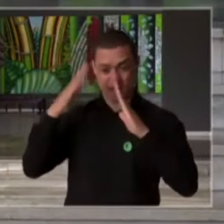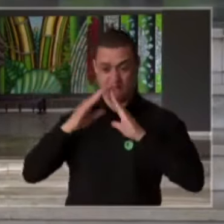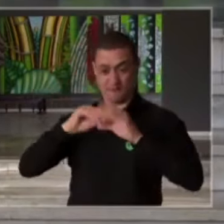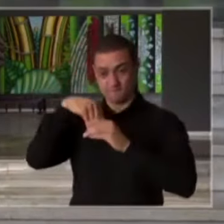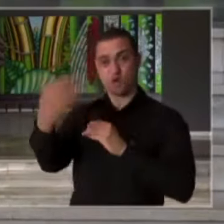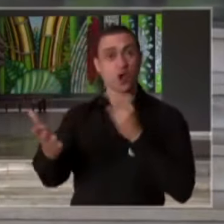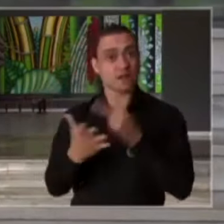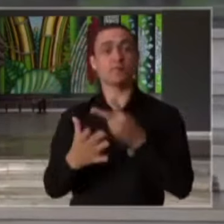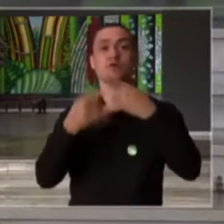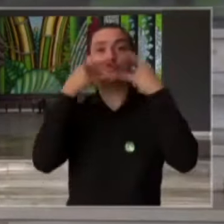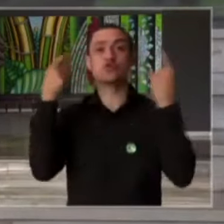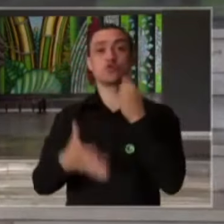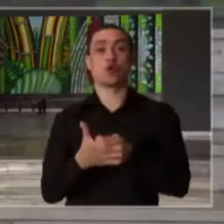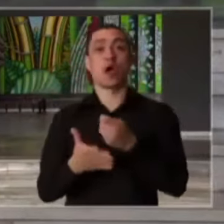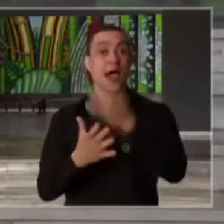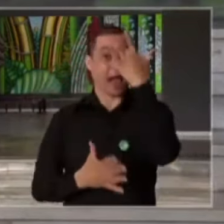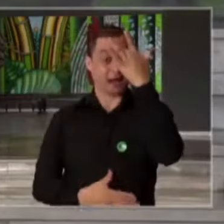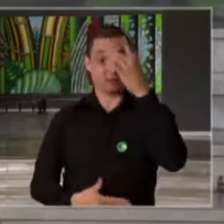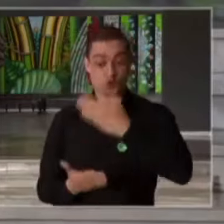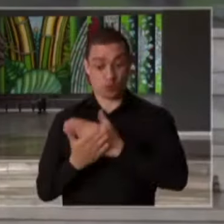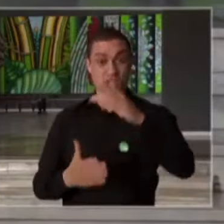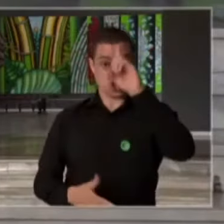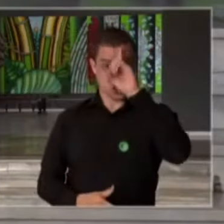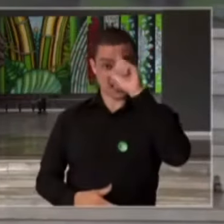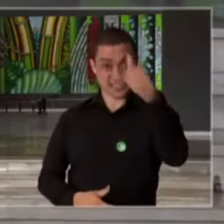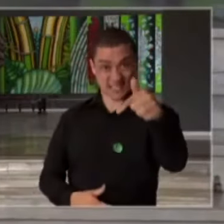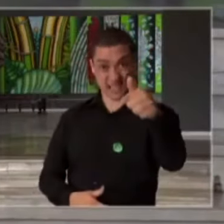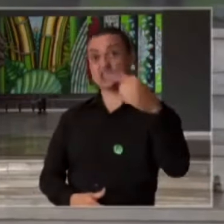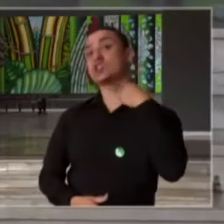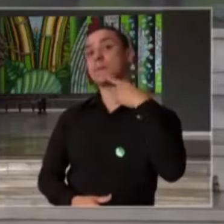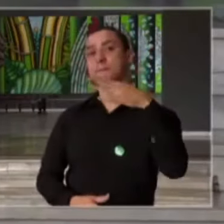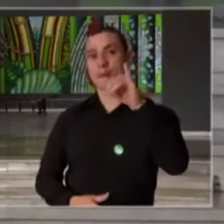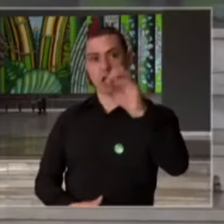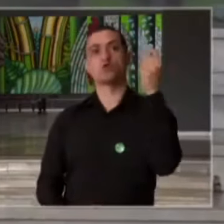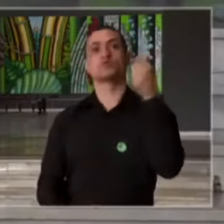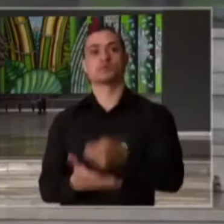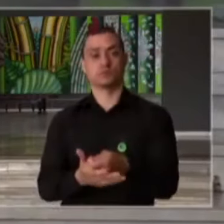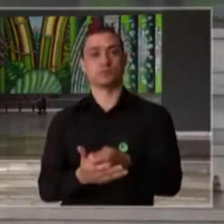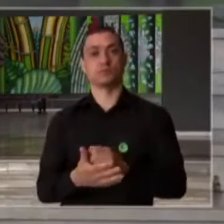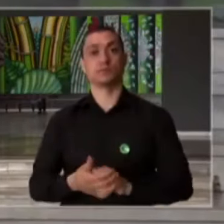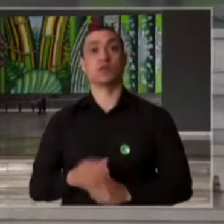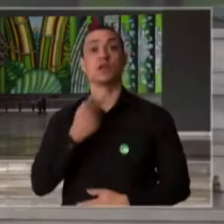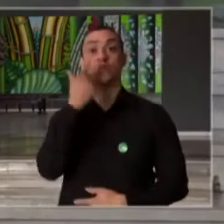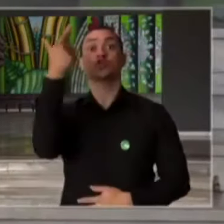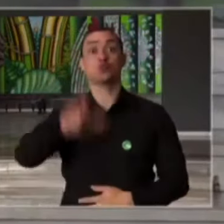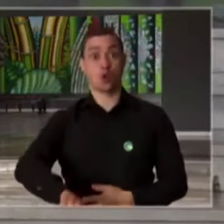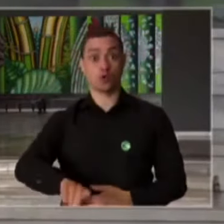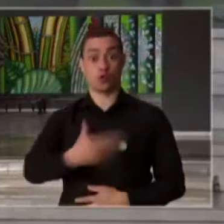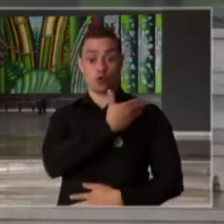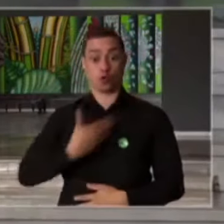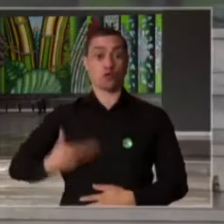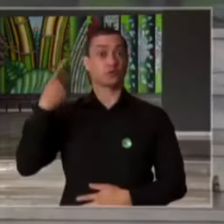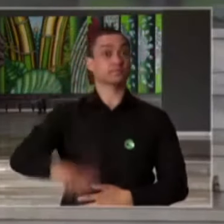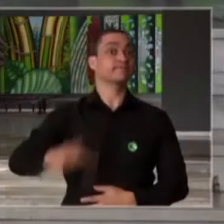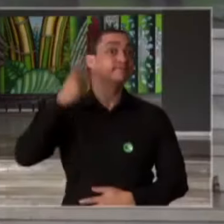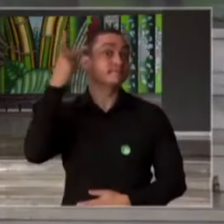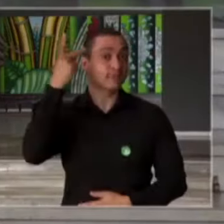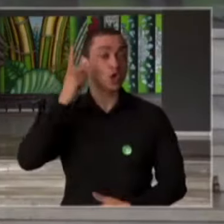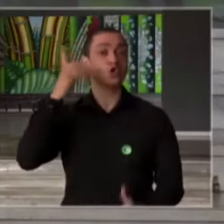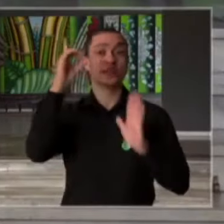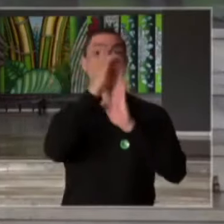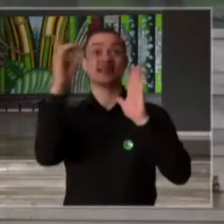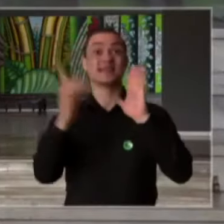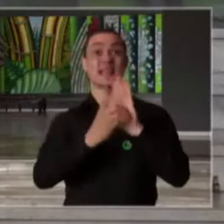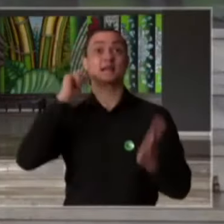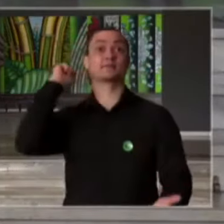medida que passa a vigorar a partir do dia 7 de maio. Repito, o Governo do Estado de São Paulo decreta